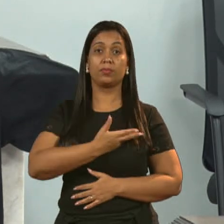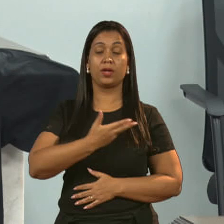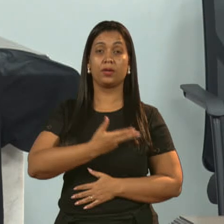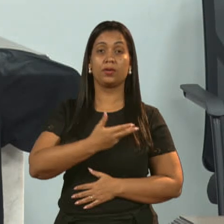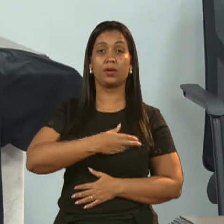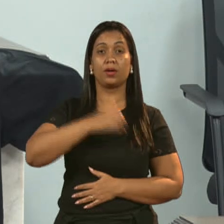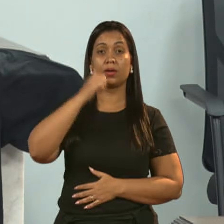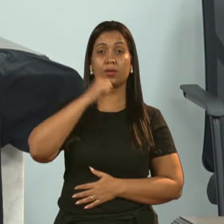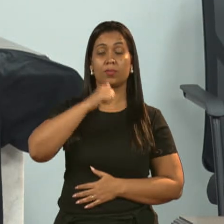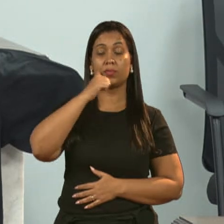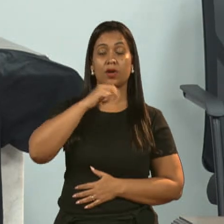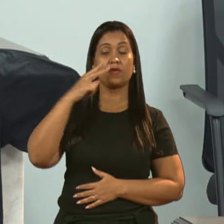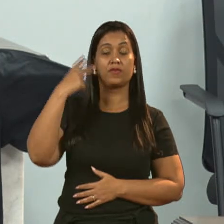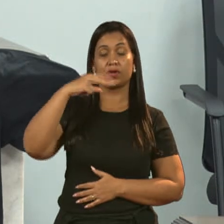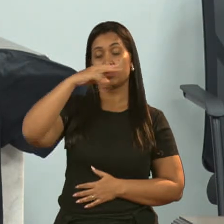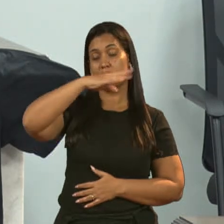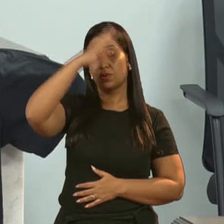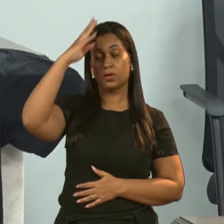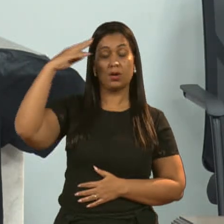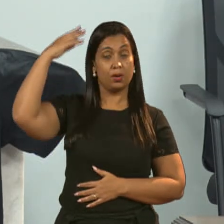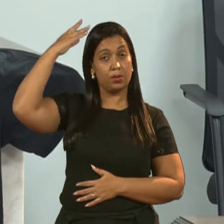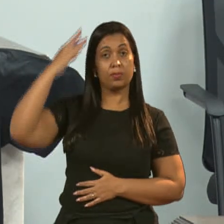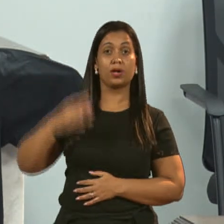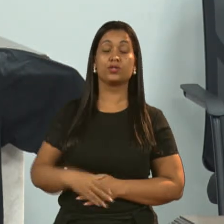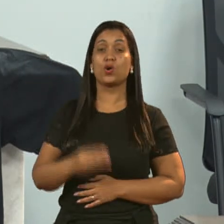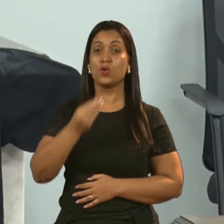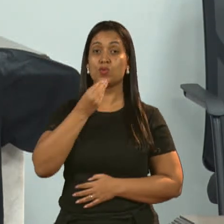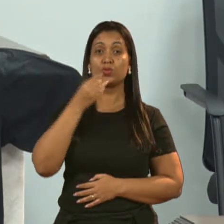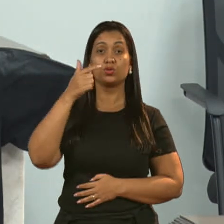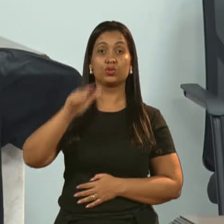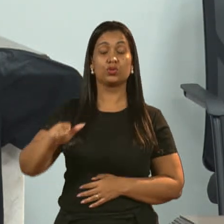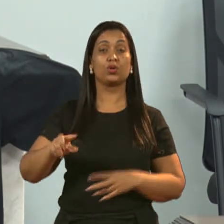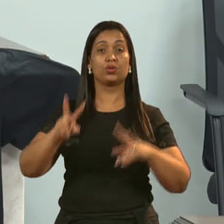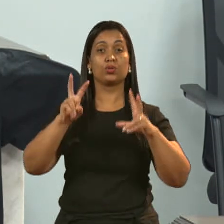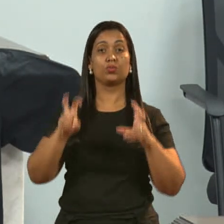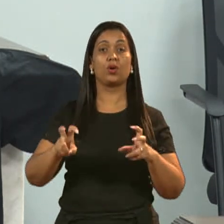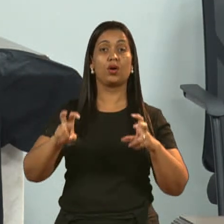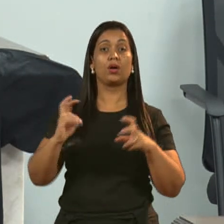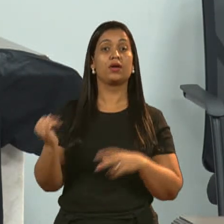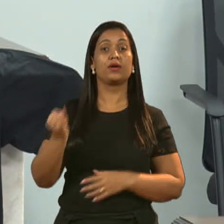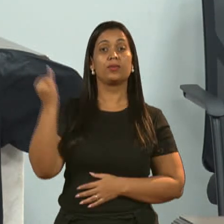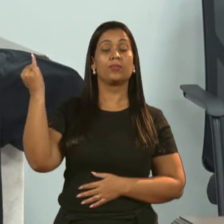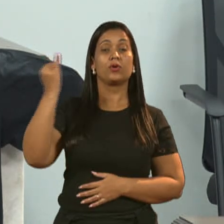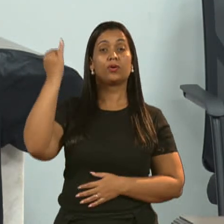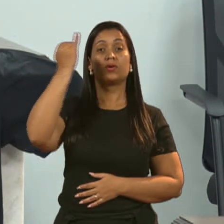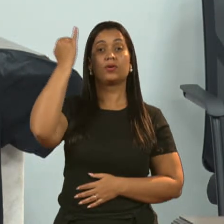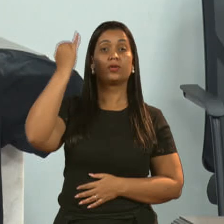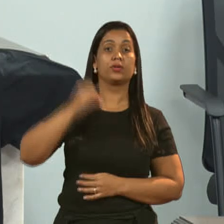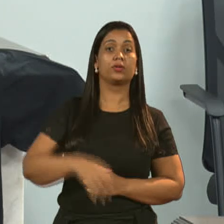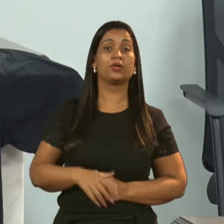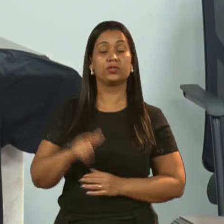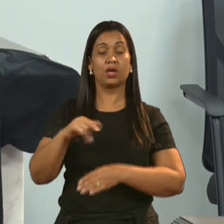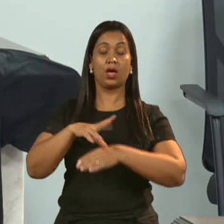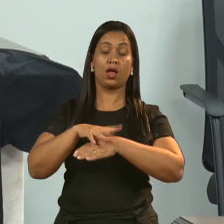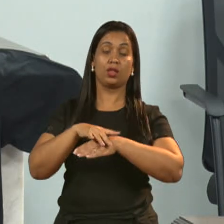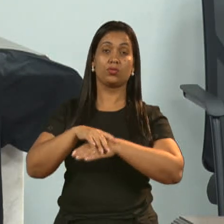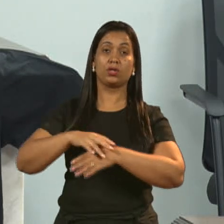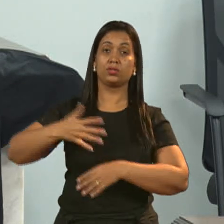Márcia, por dar mais essa oportunidade de trazer uma temática tão importante e relevante, que é a doença de